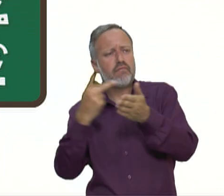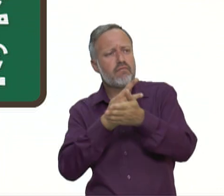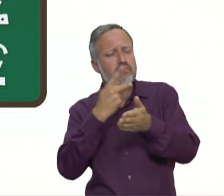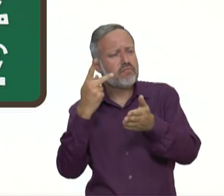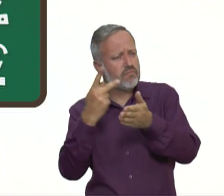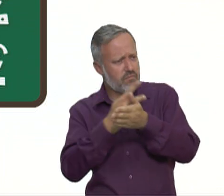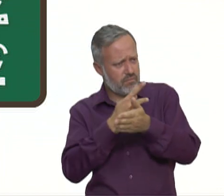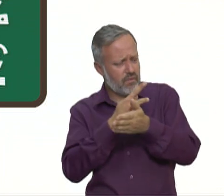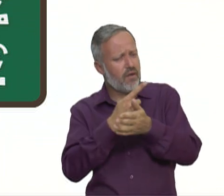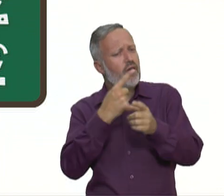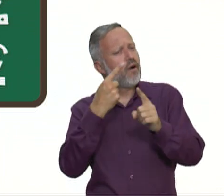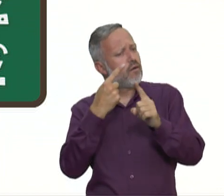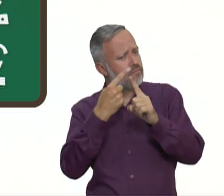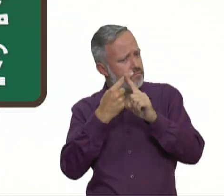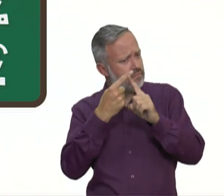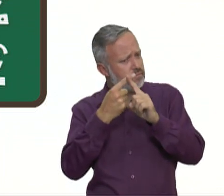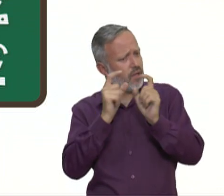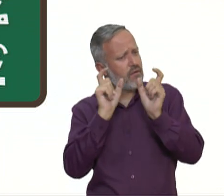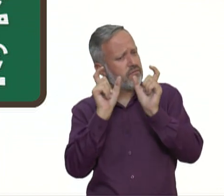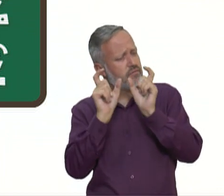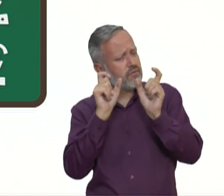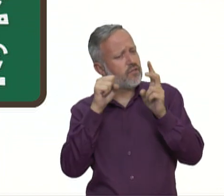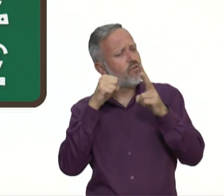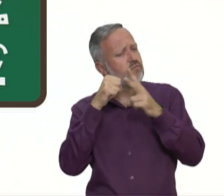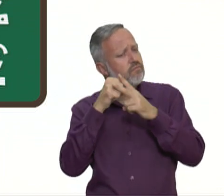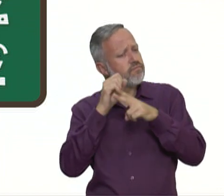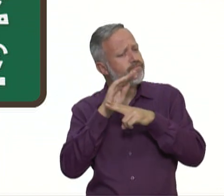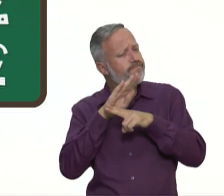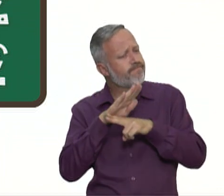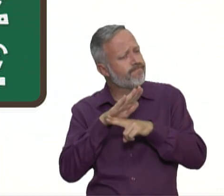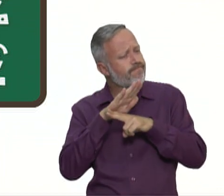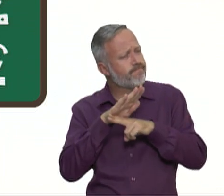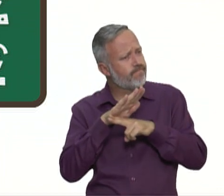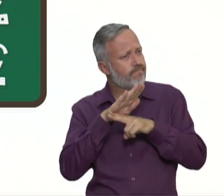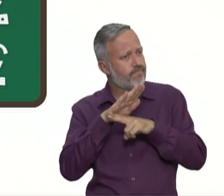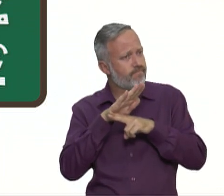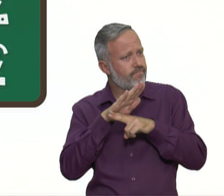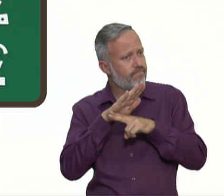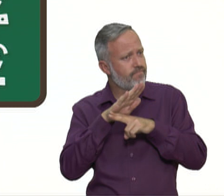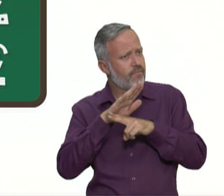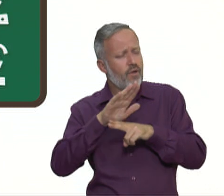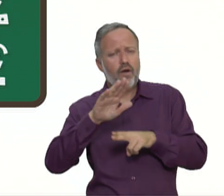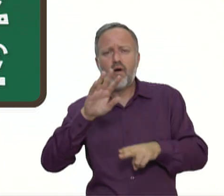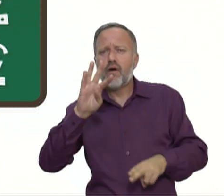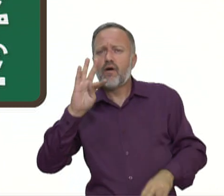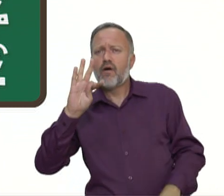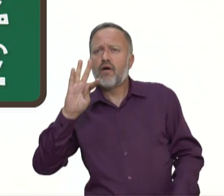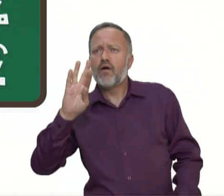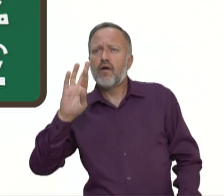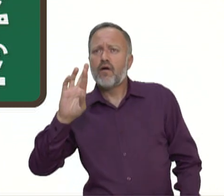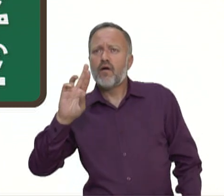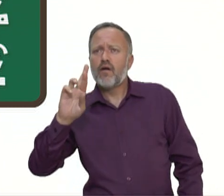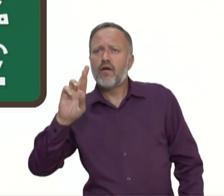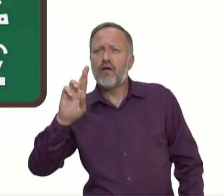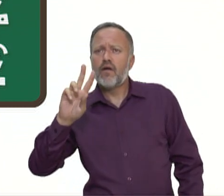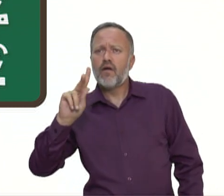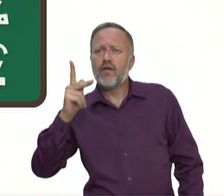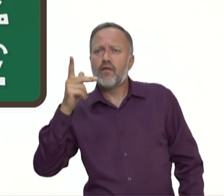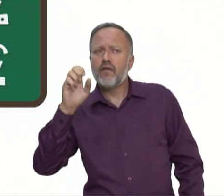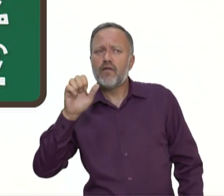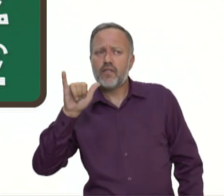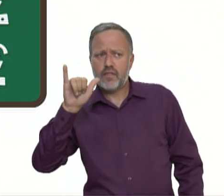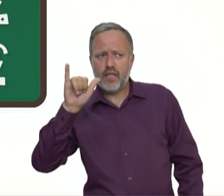uma pegadinha aí e é no verbo auxiliar. They have started, eles têm